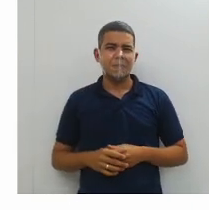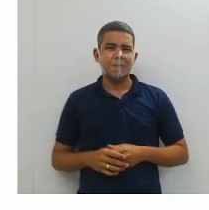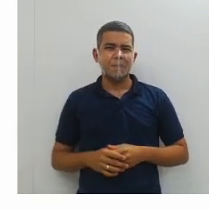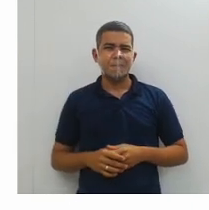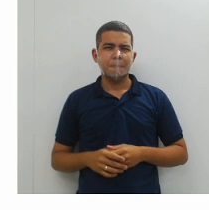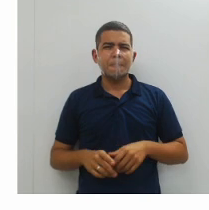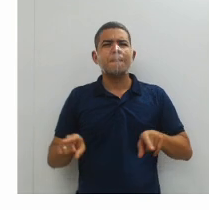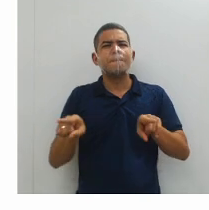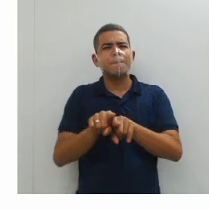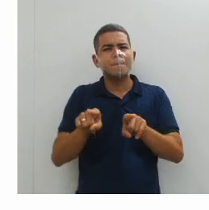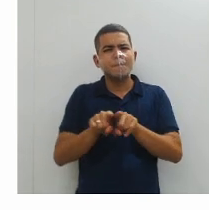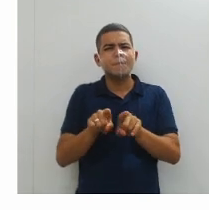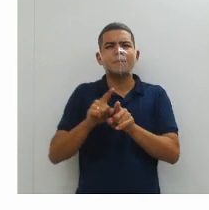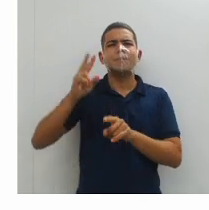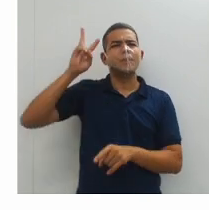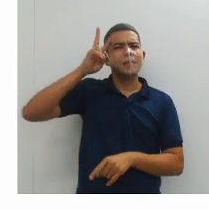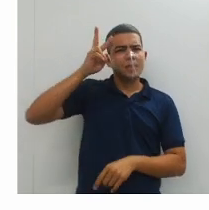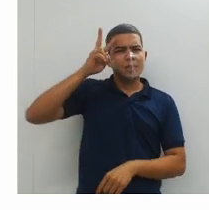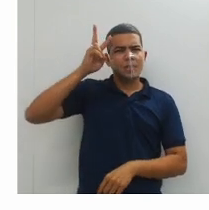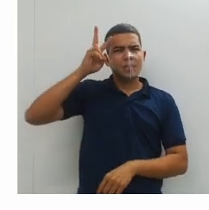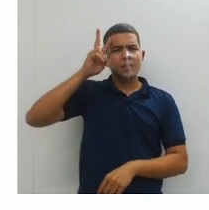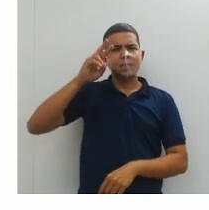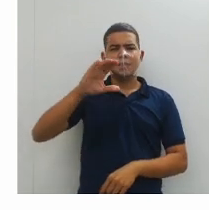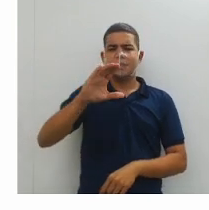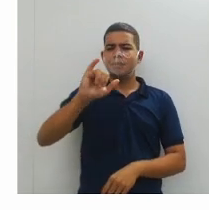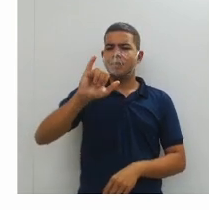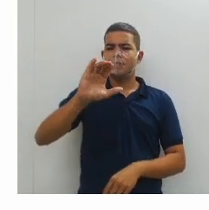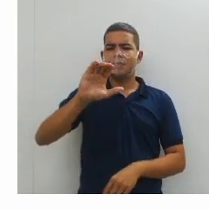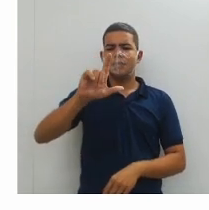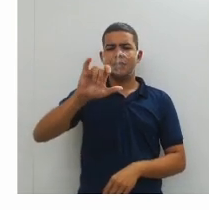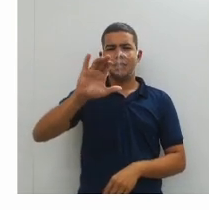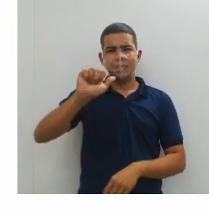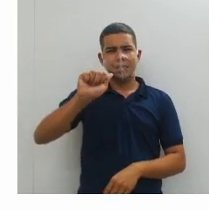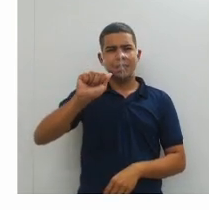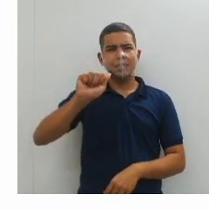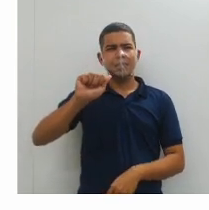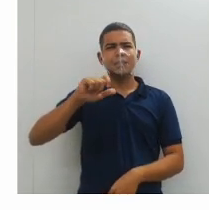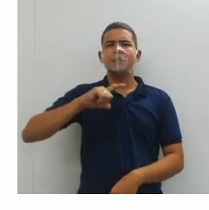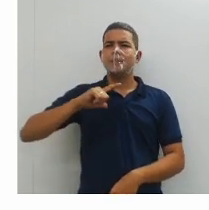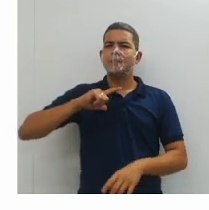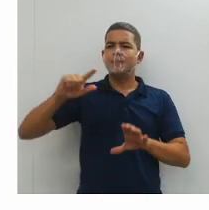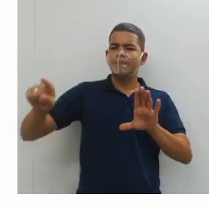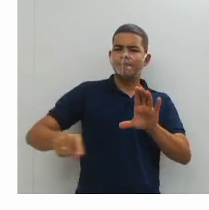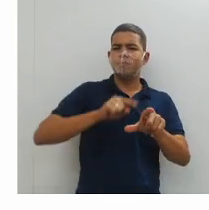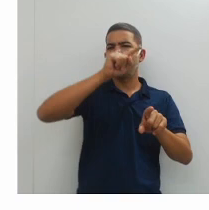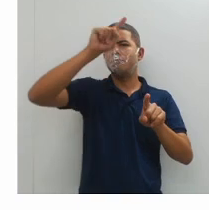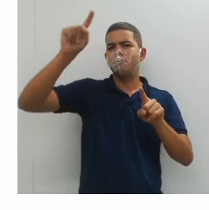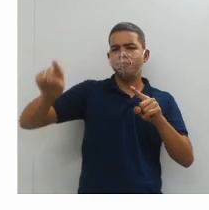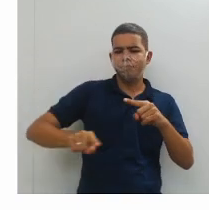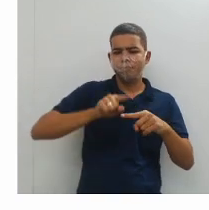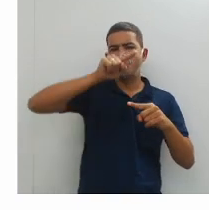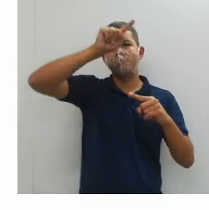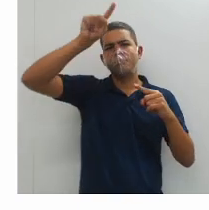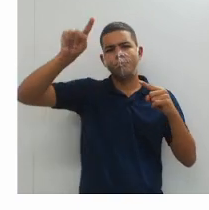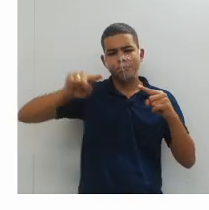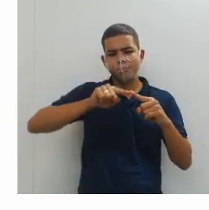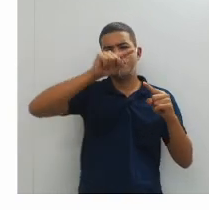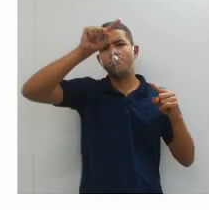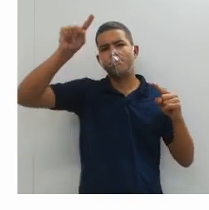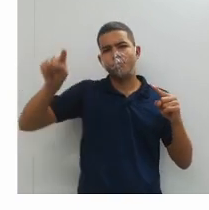Para Maquiavel, a história é cíclica, ela se repete de forma